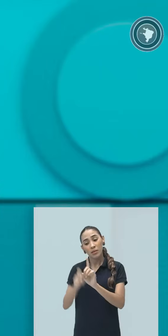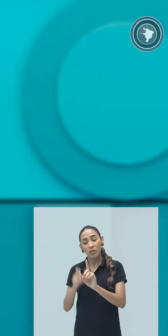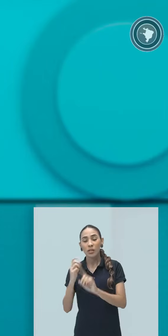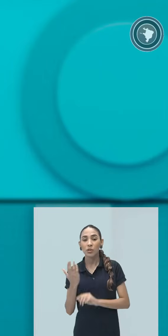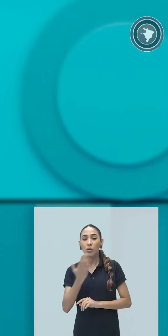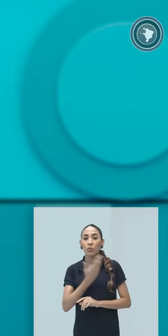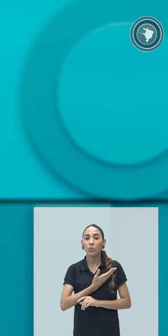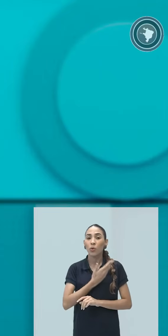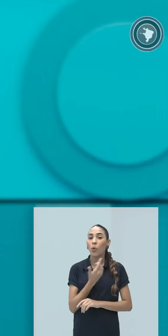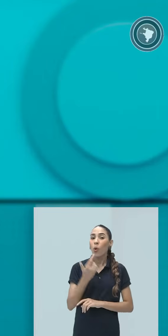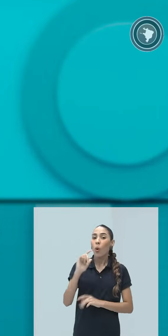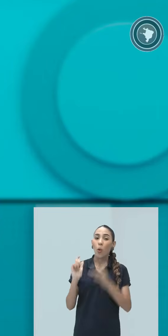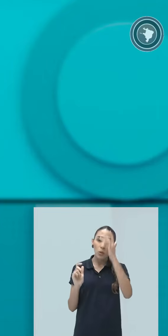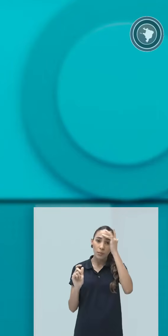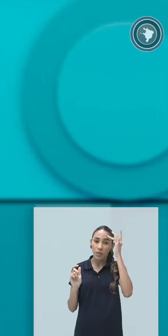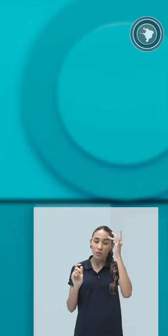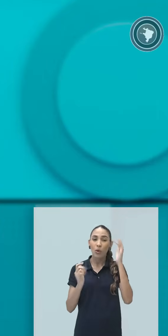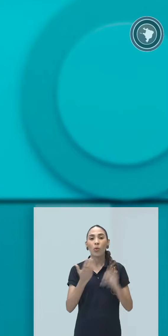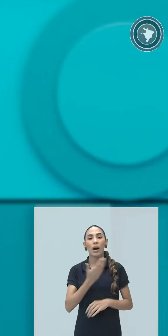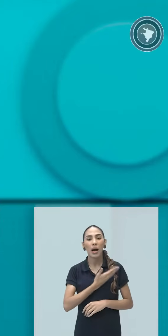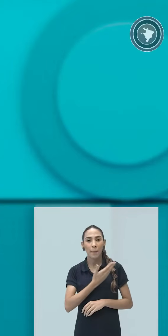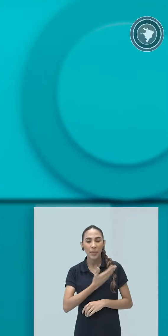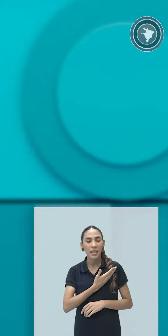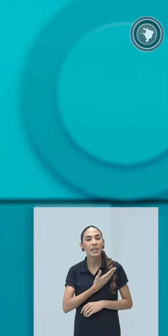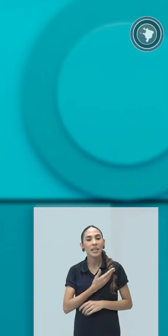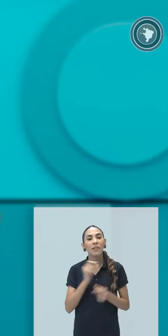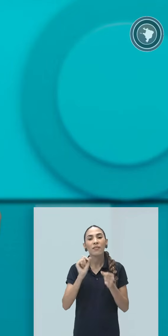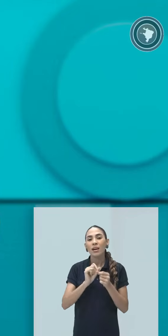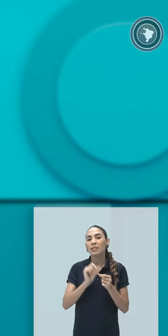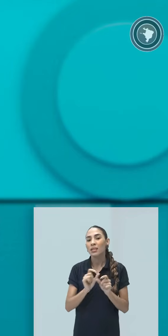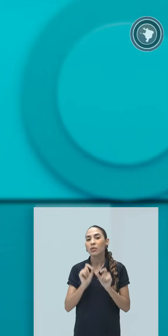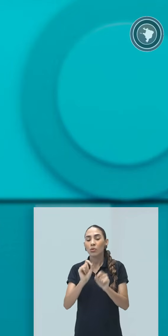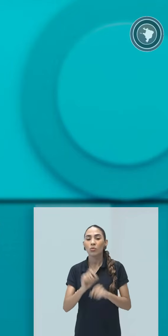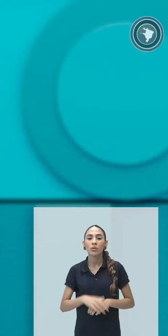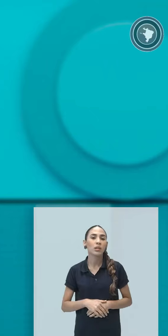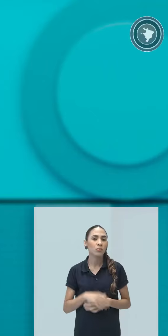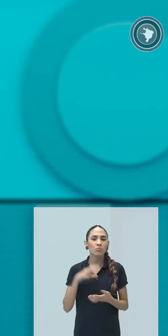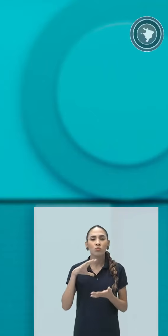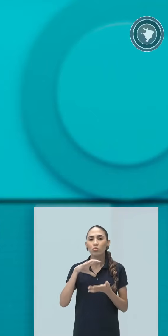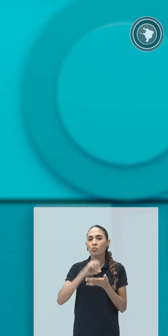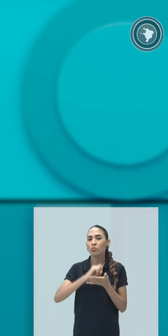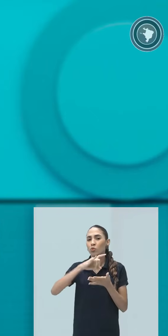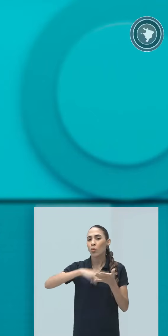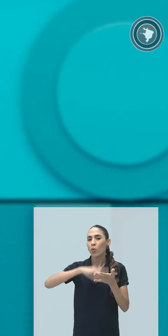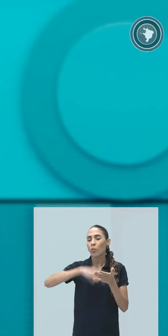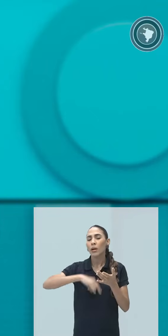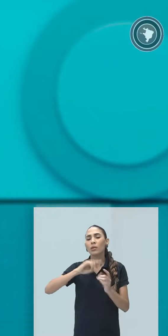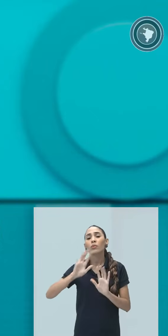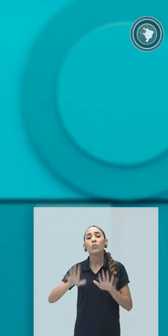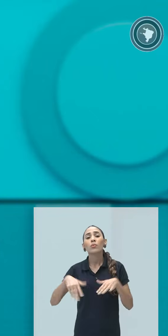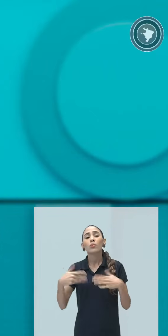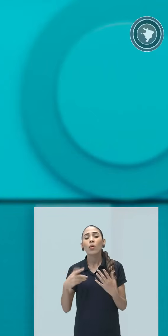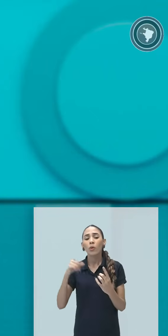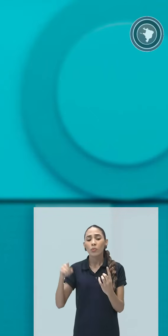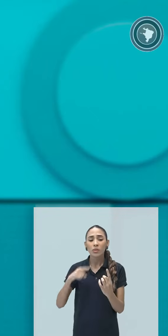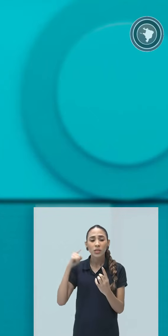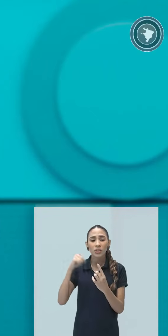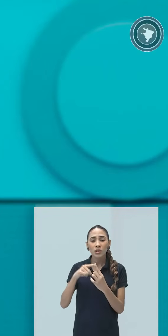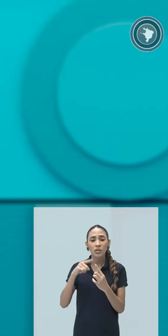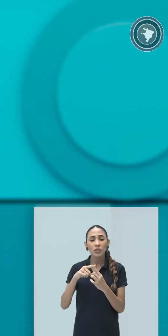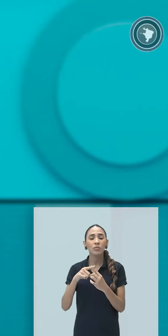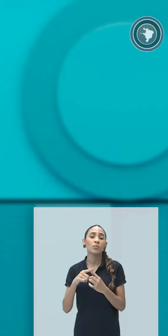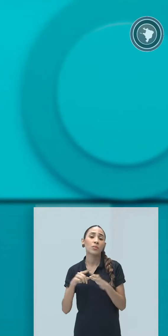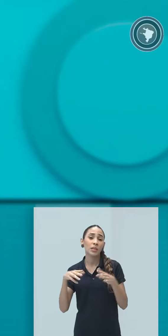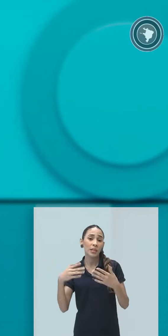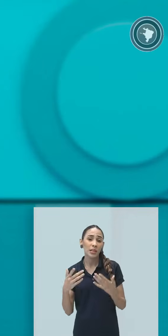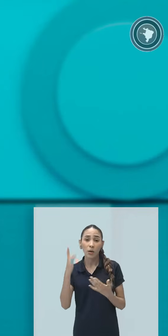com outra amiga e esta estava fazendo ali um abaixo-assinado. Qual a finalidade desse abaixo-assinado?